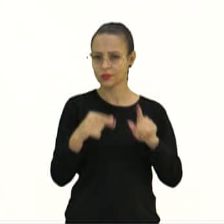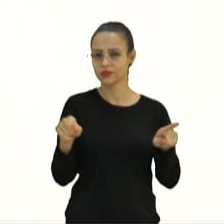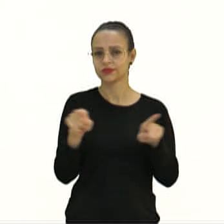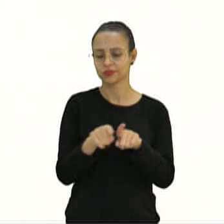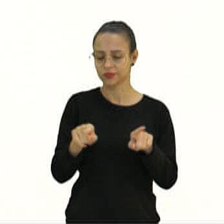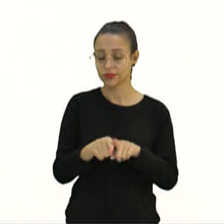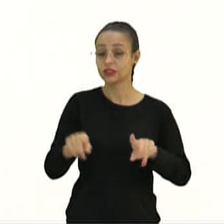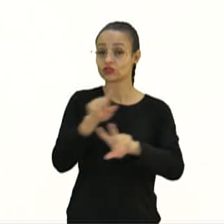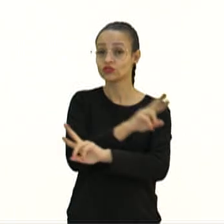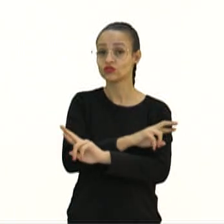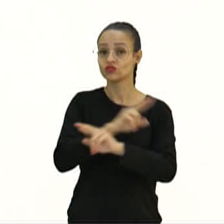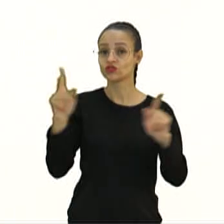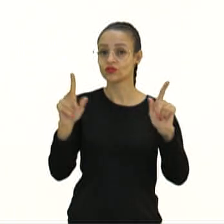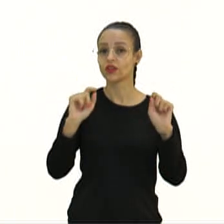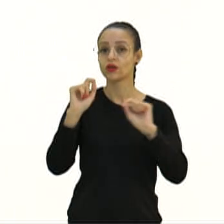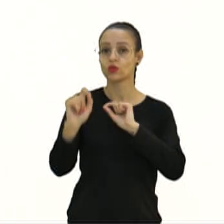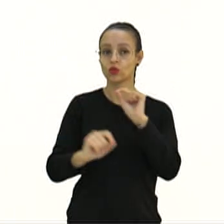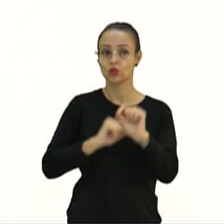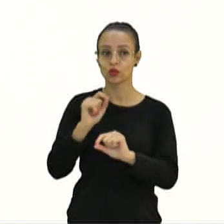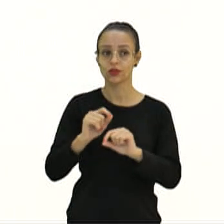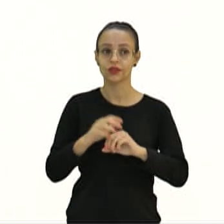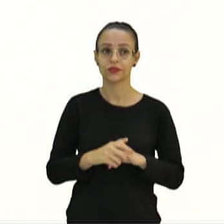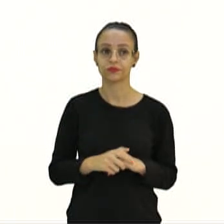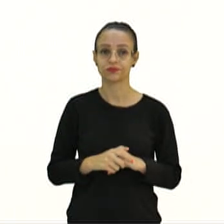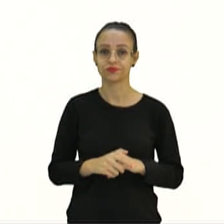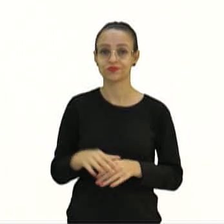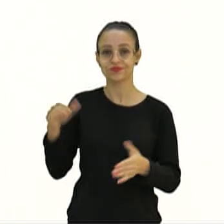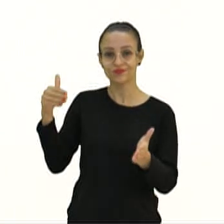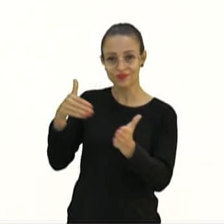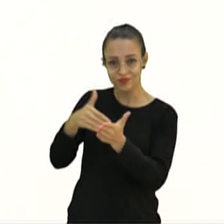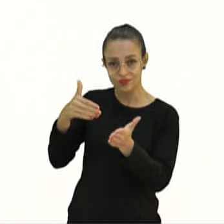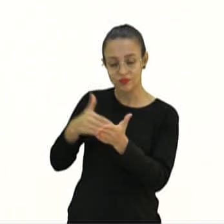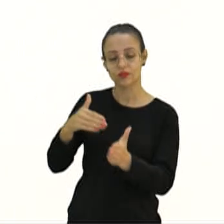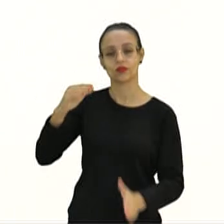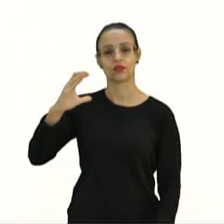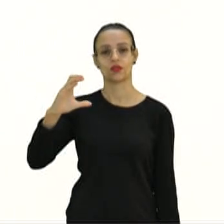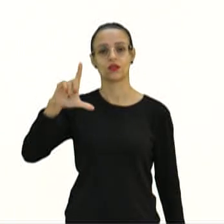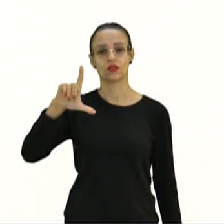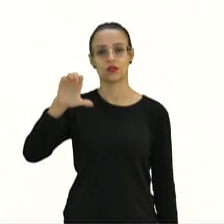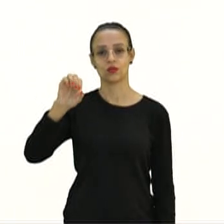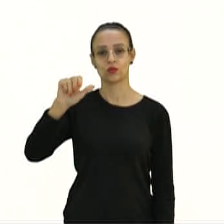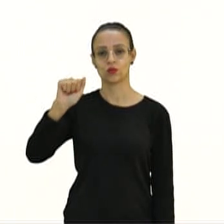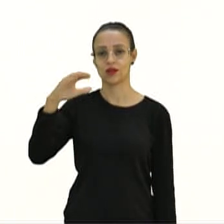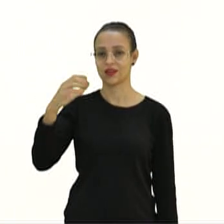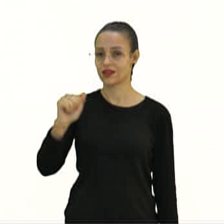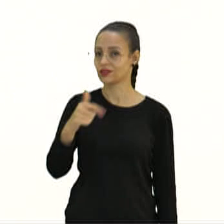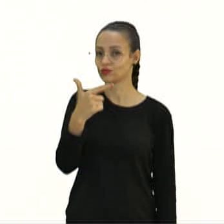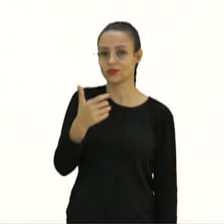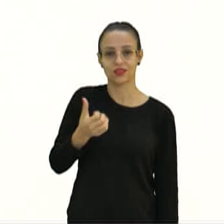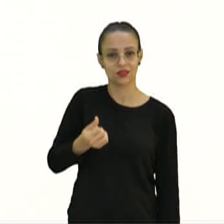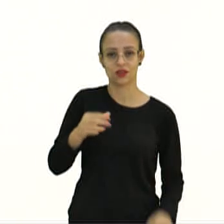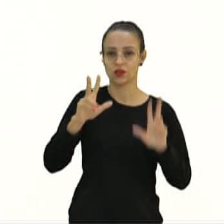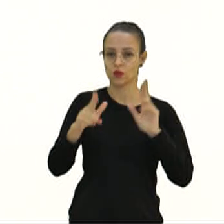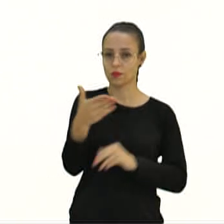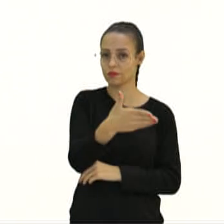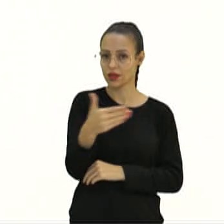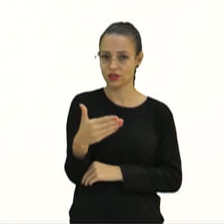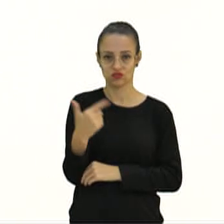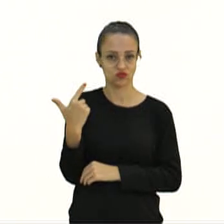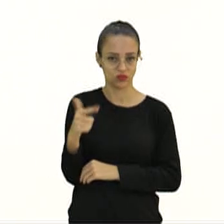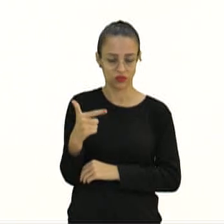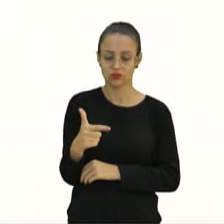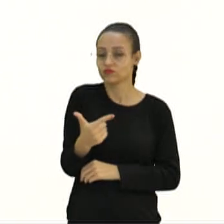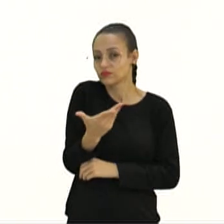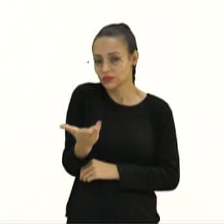A diferença é que termina em cloaca. Então, eles não têm ânus igual os peixes, por exemplo. Então,